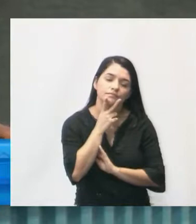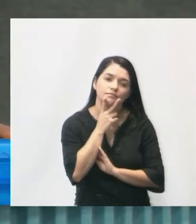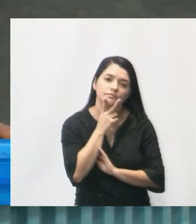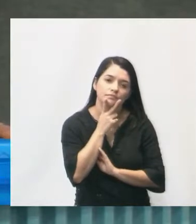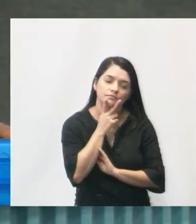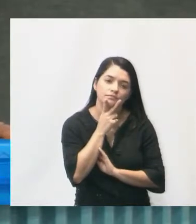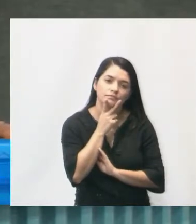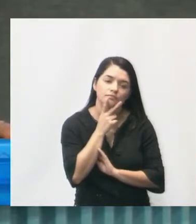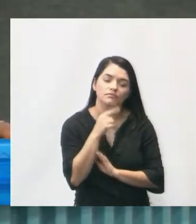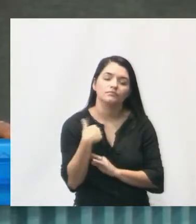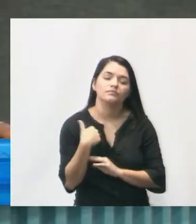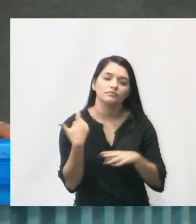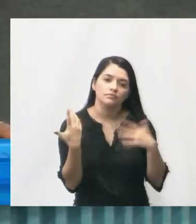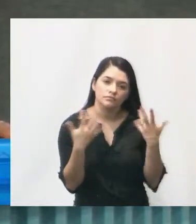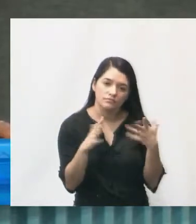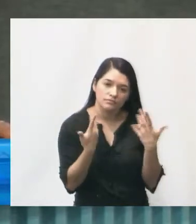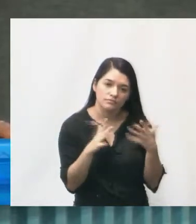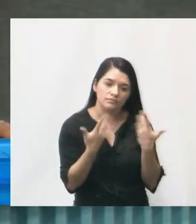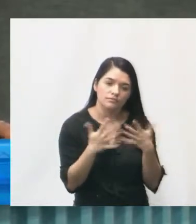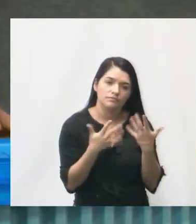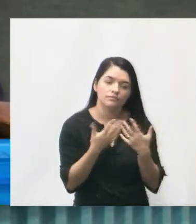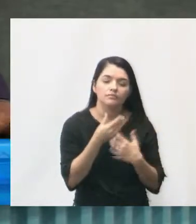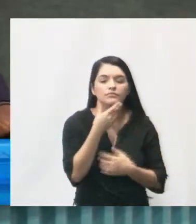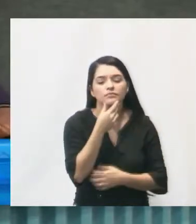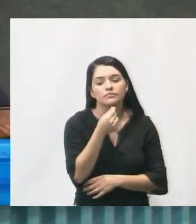quero parabenizar o senador Marcos Duval.